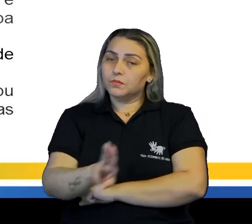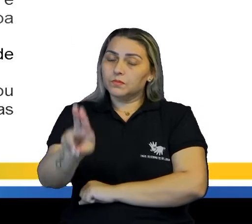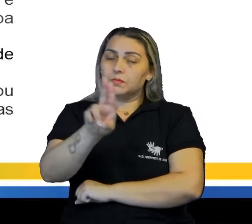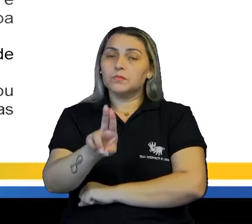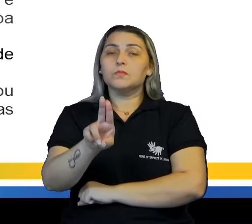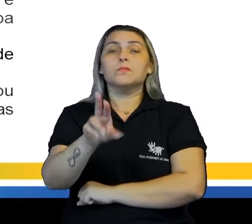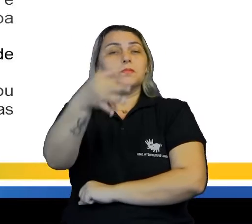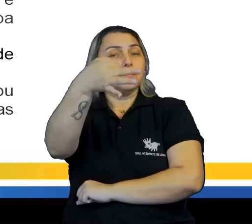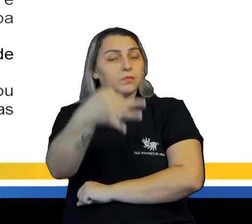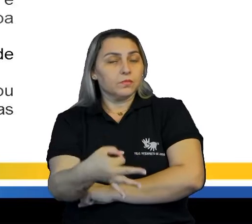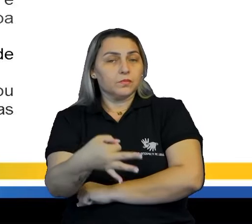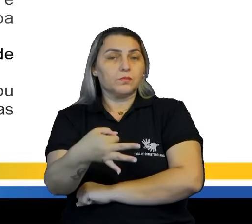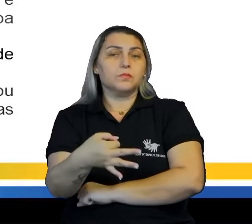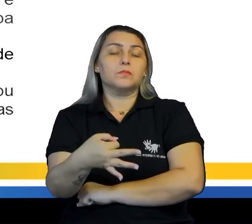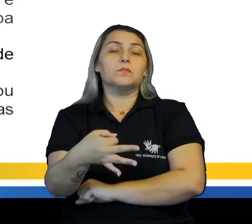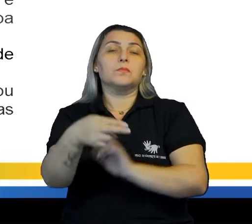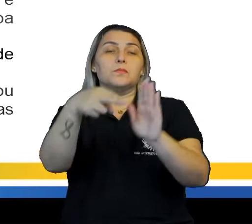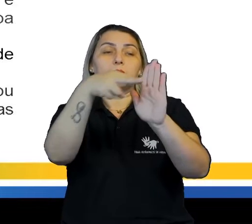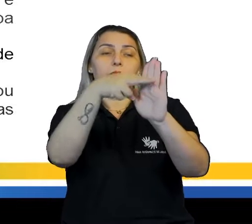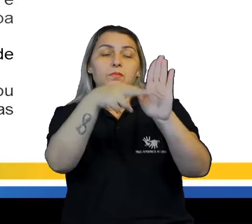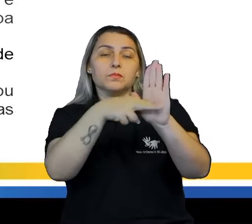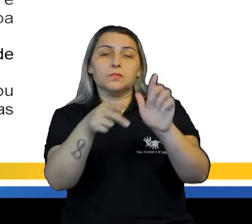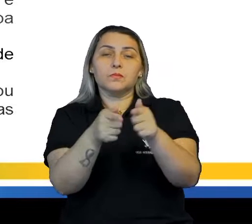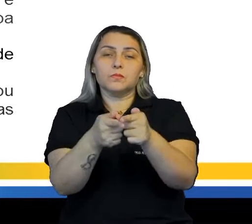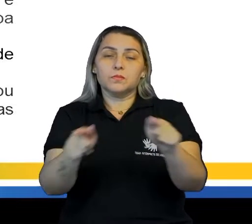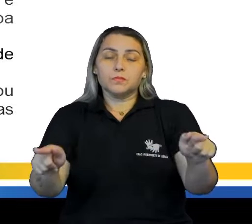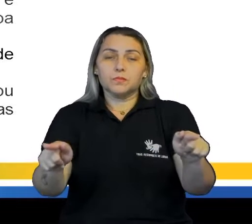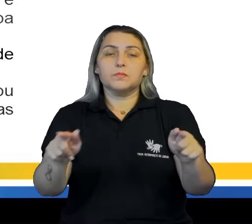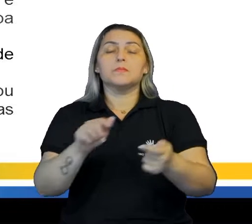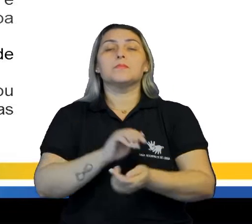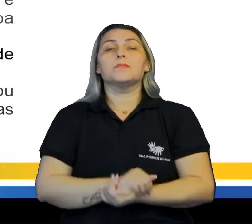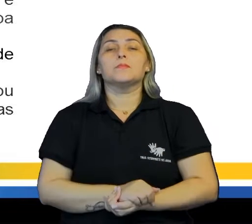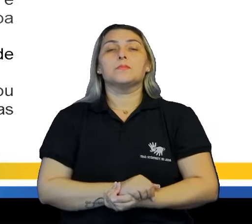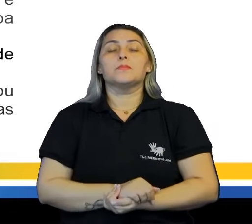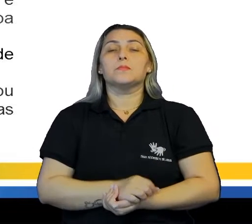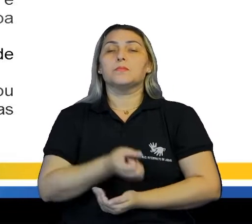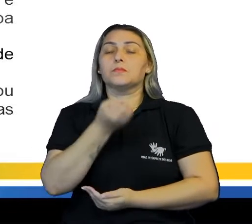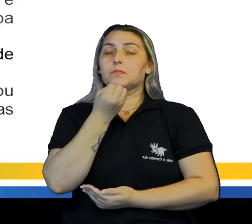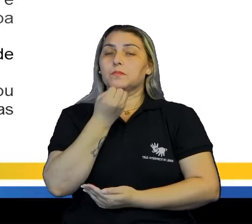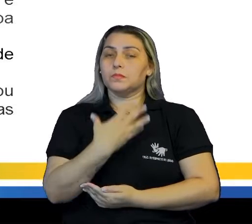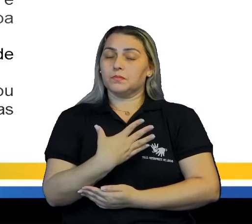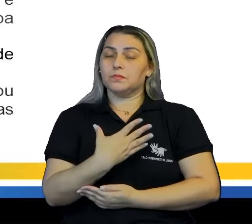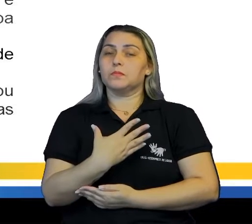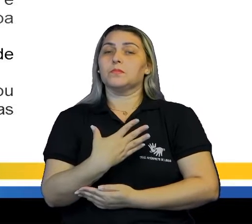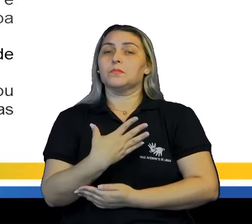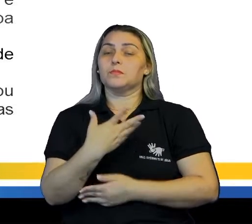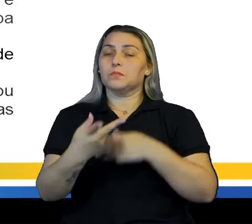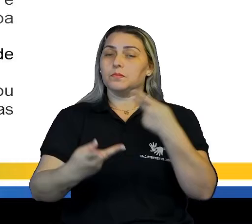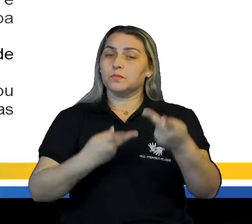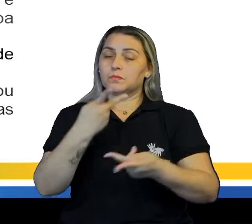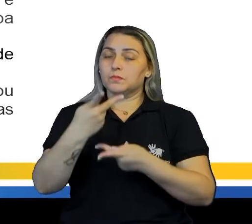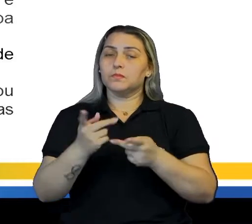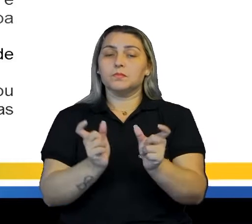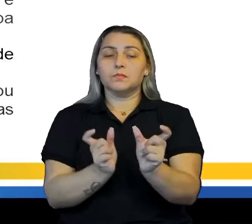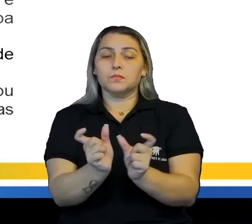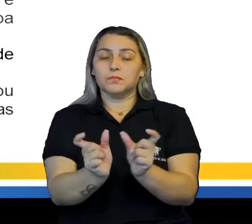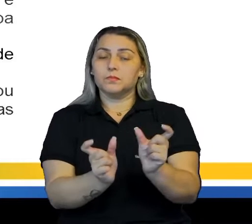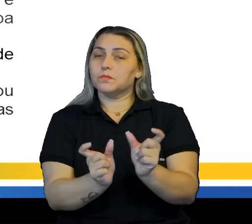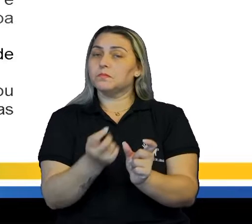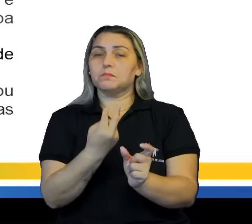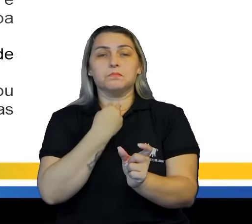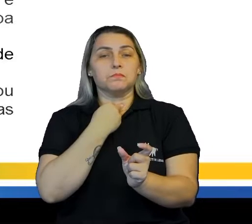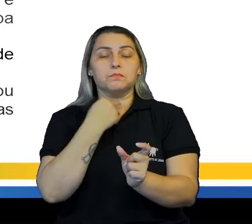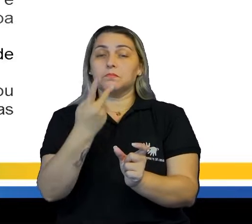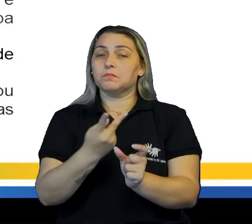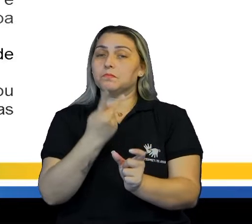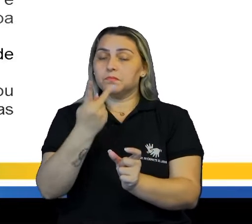no uso correto das normas gramaticais, bem como na boa pronúncia das palavras. Não é permitido